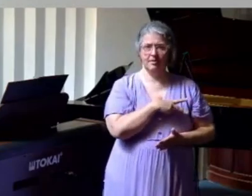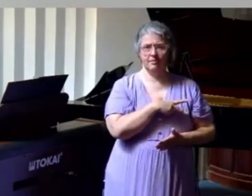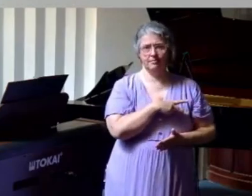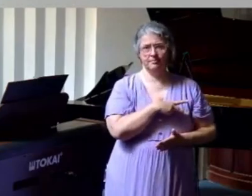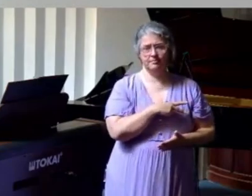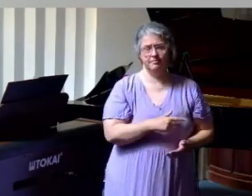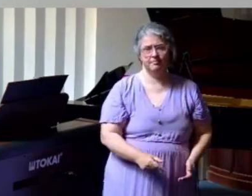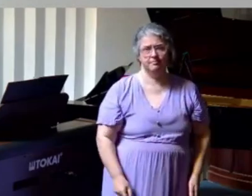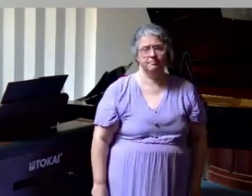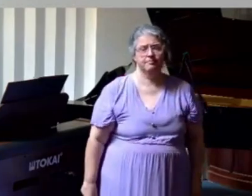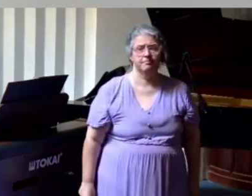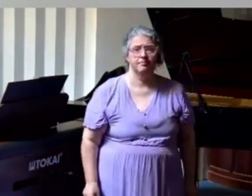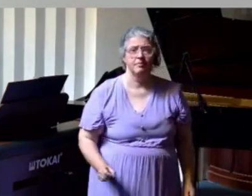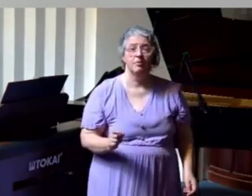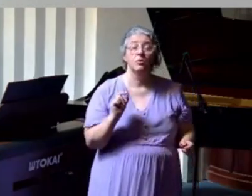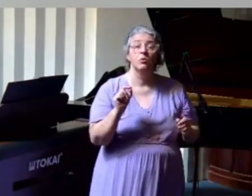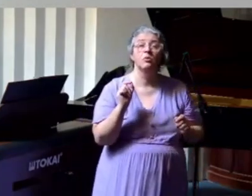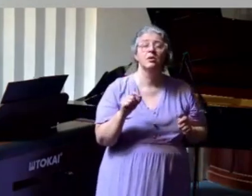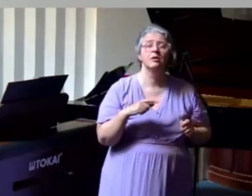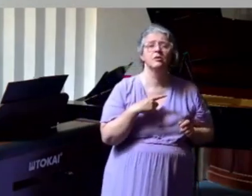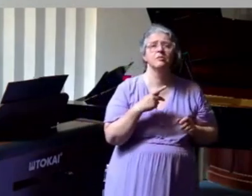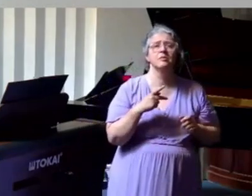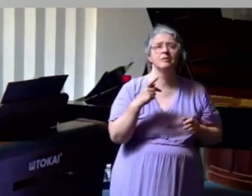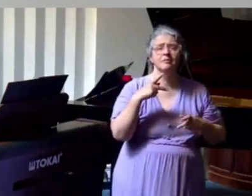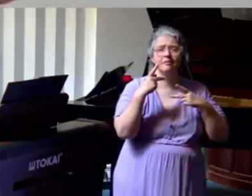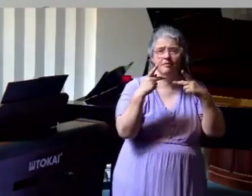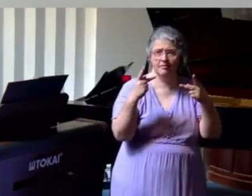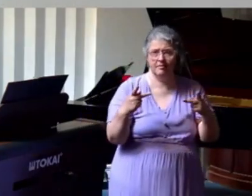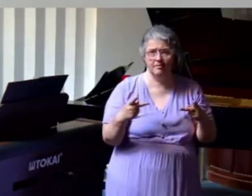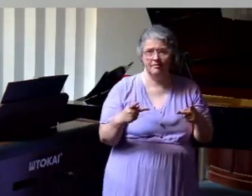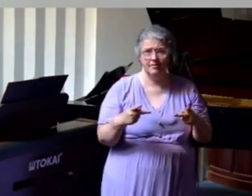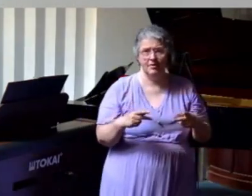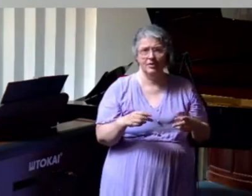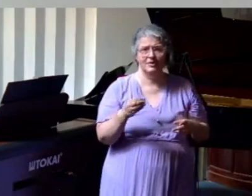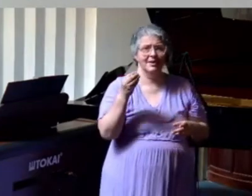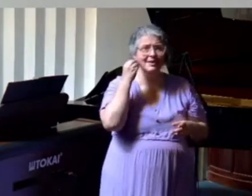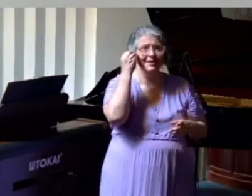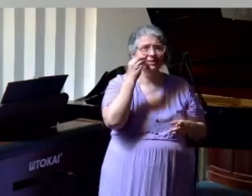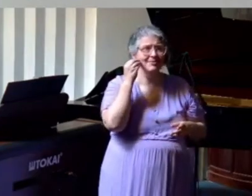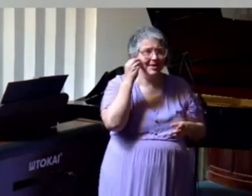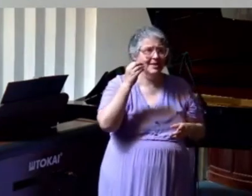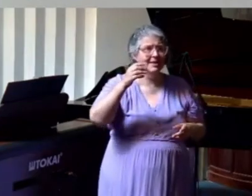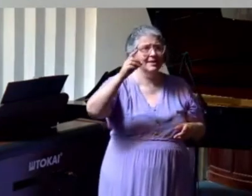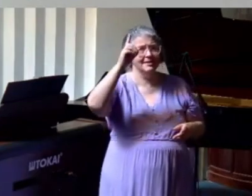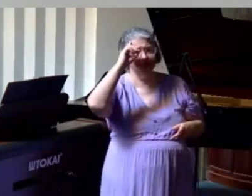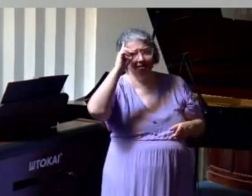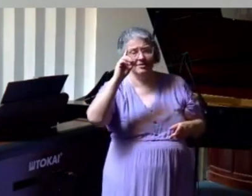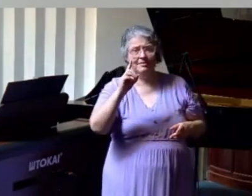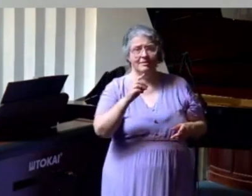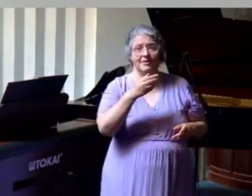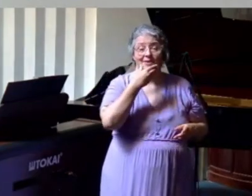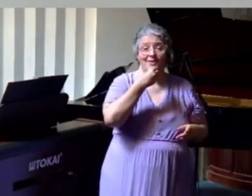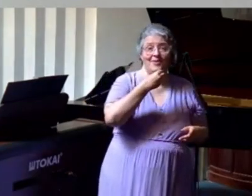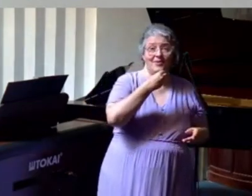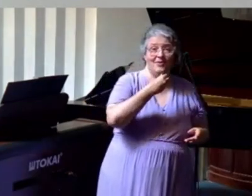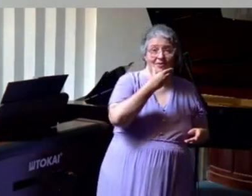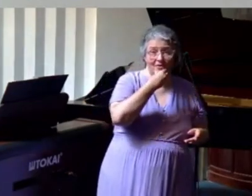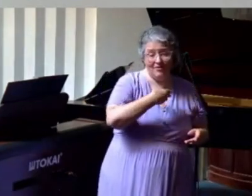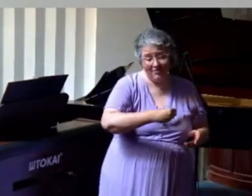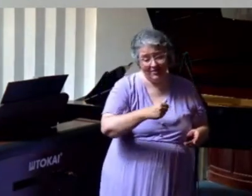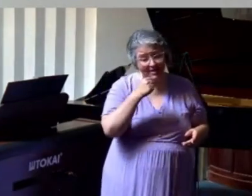nos falar nessa manhã, meus irmãos? Nós que temos experiências do dia a dia, de vida. Talvez um filho ou uma filha,